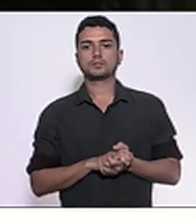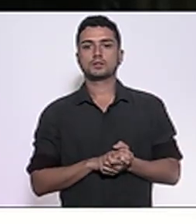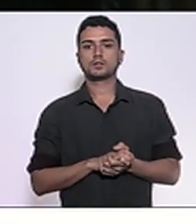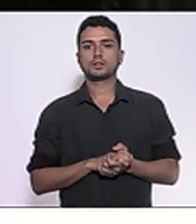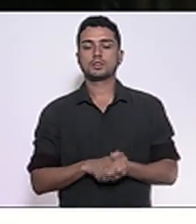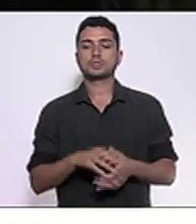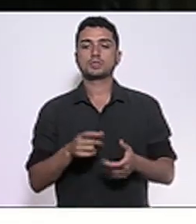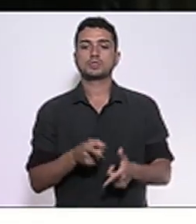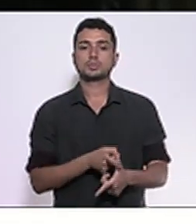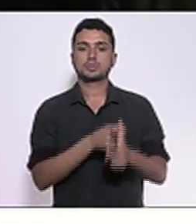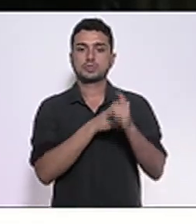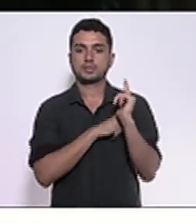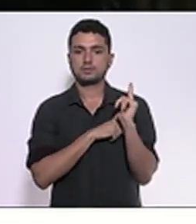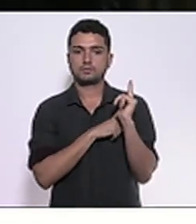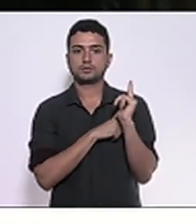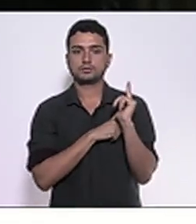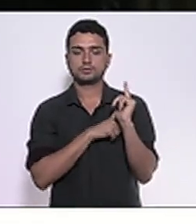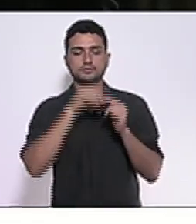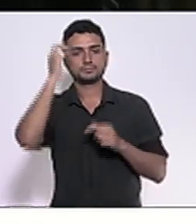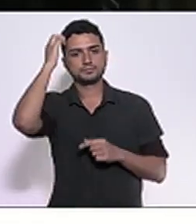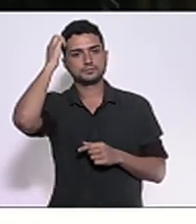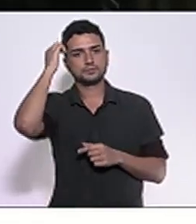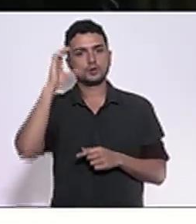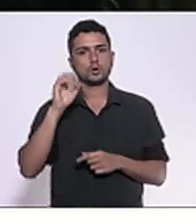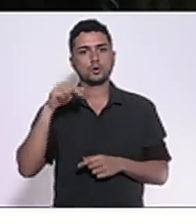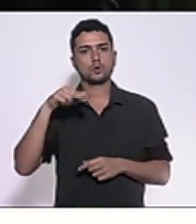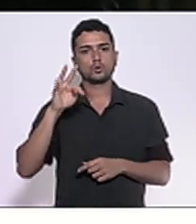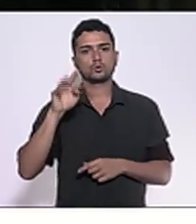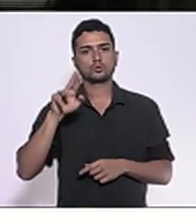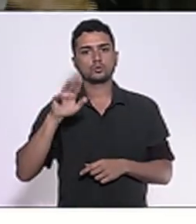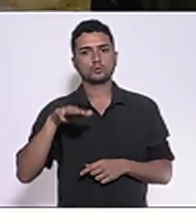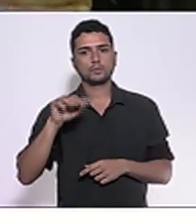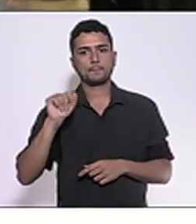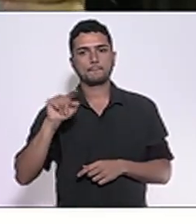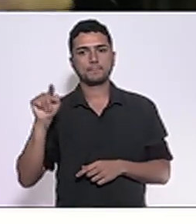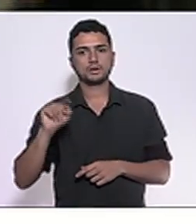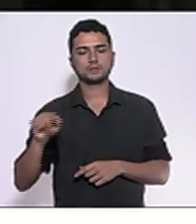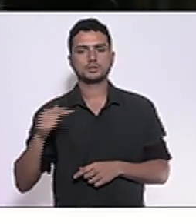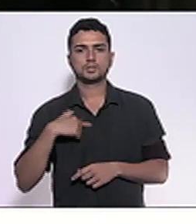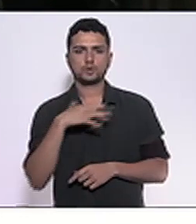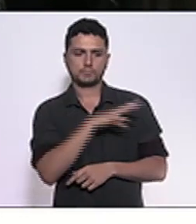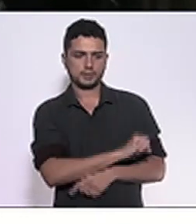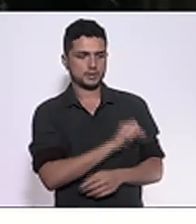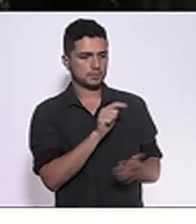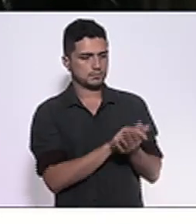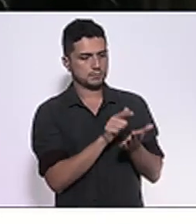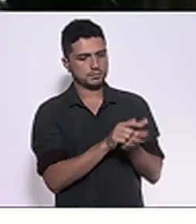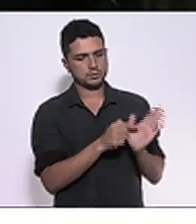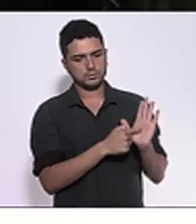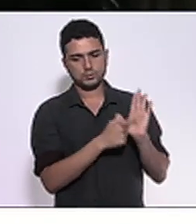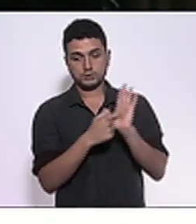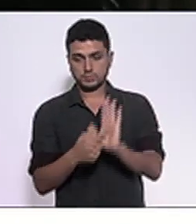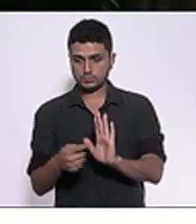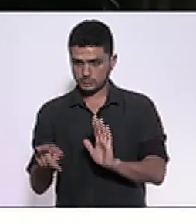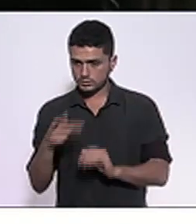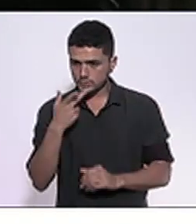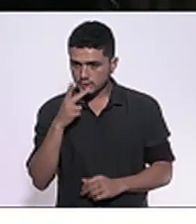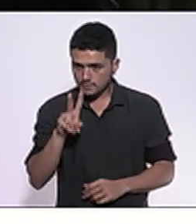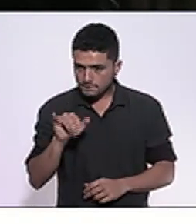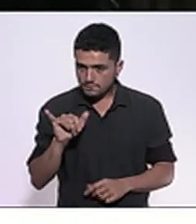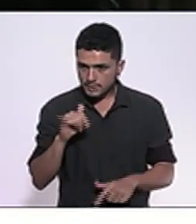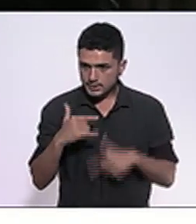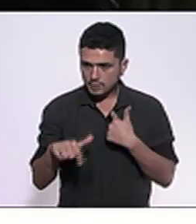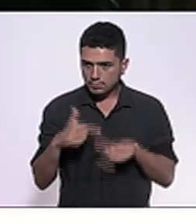3577 de 17, que está na casa. Falei, os senhores vão trabalhar alguma proposta? Se não vão, eu boto isso aqui